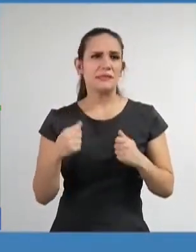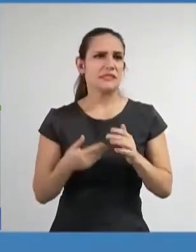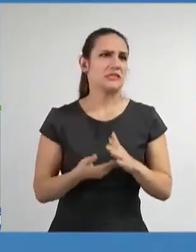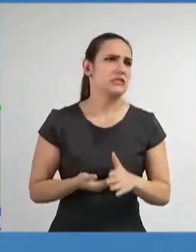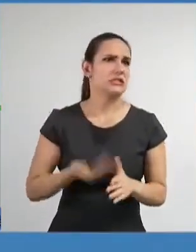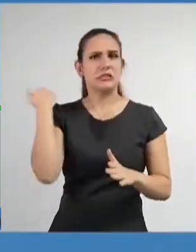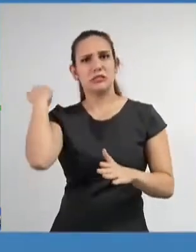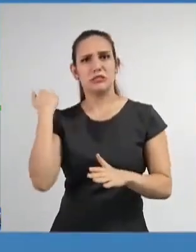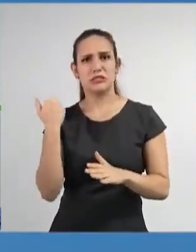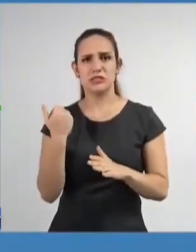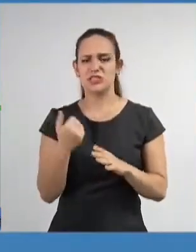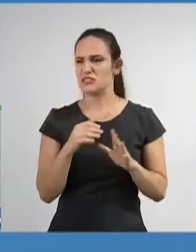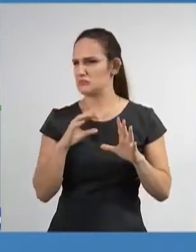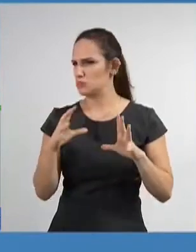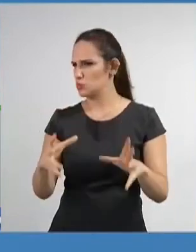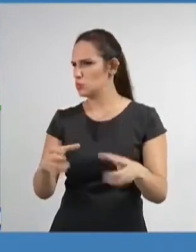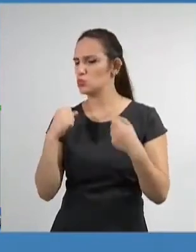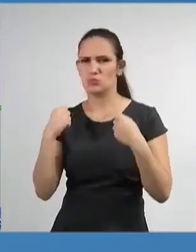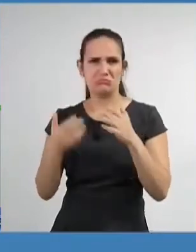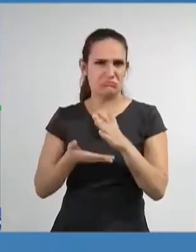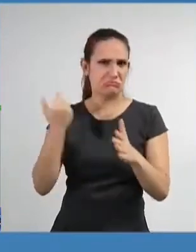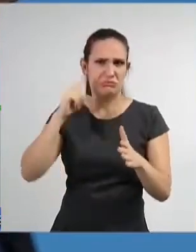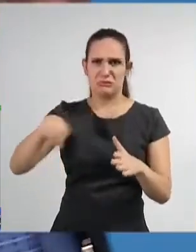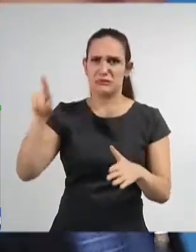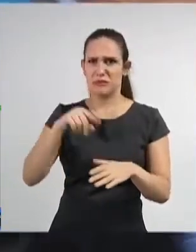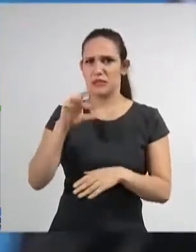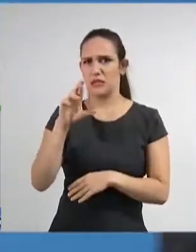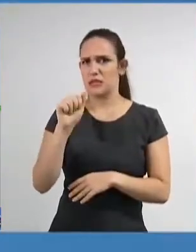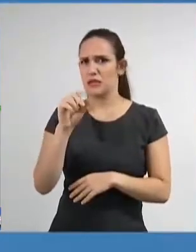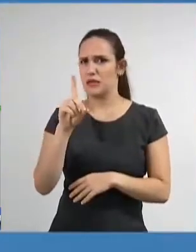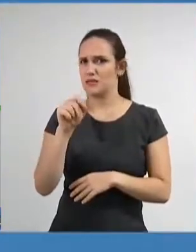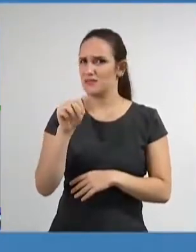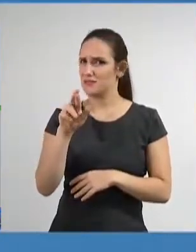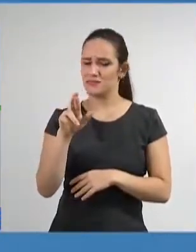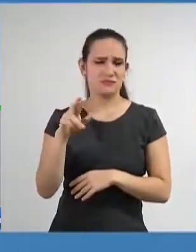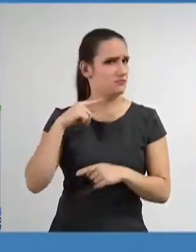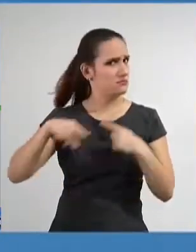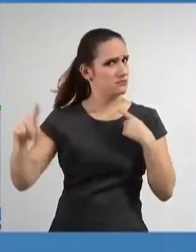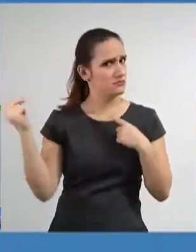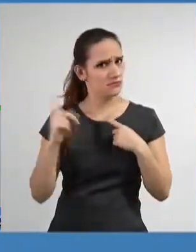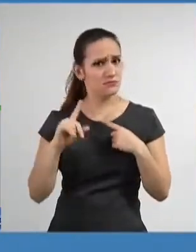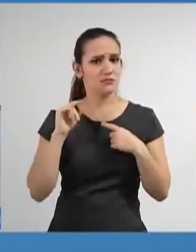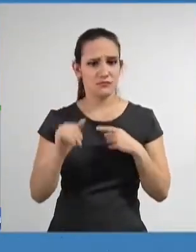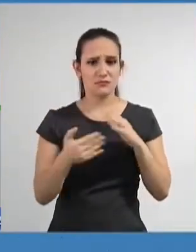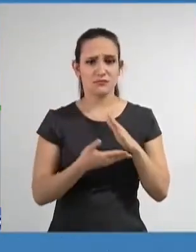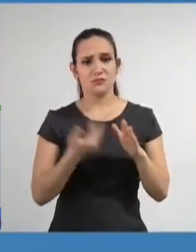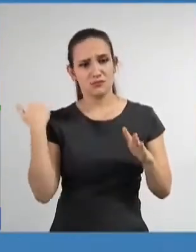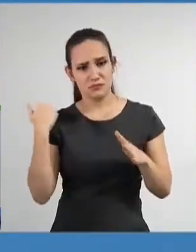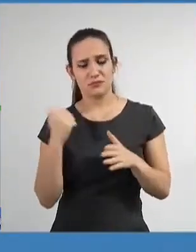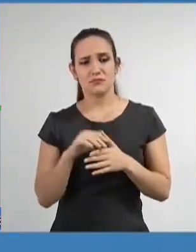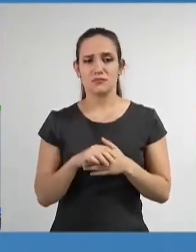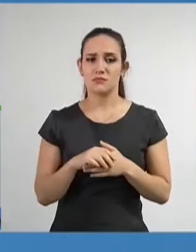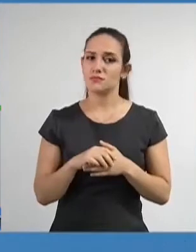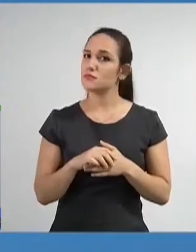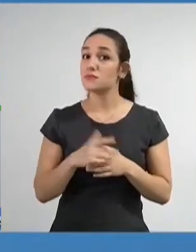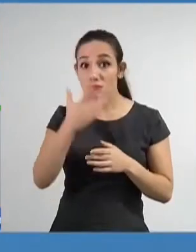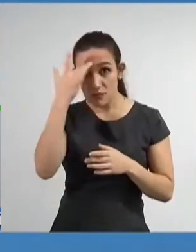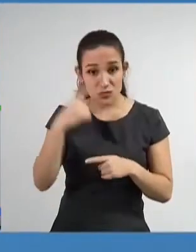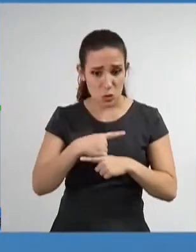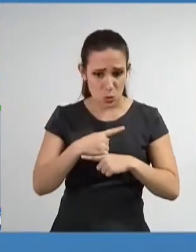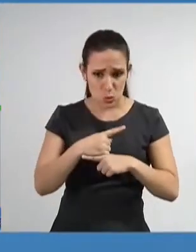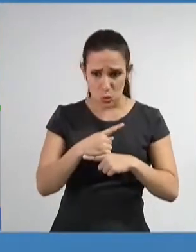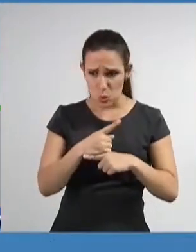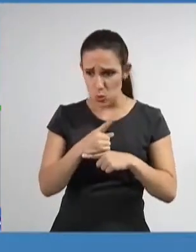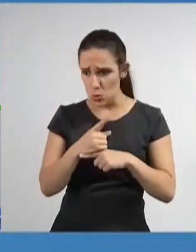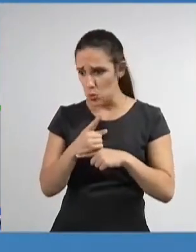radar, quero afirmar aqui com convicção, se tirar em virtude da velocidade que as pessoas andam,